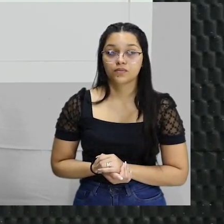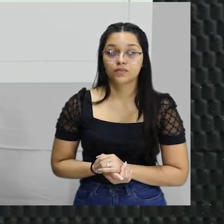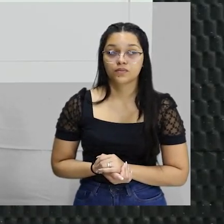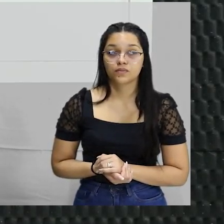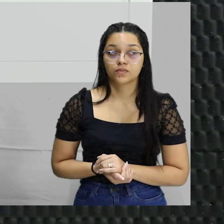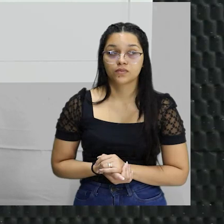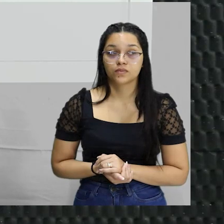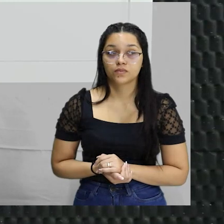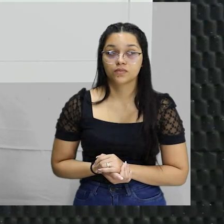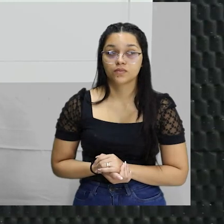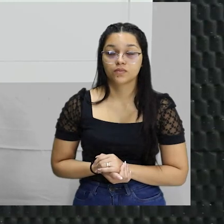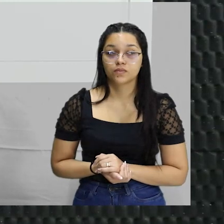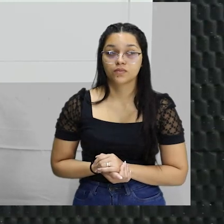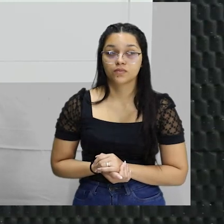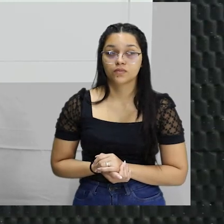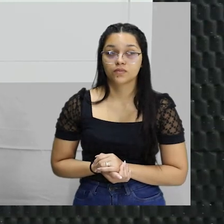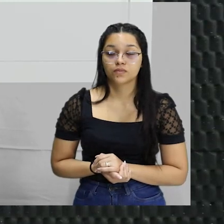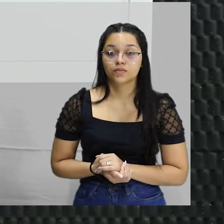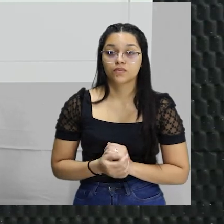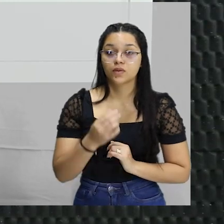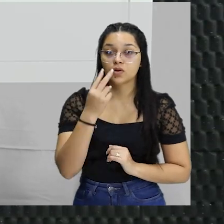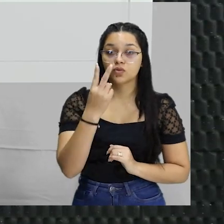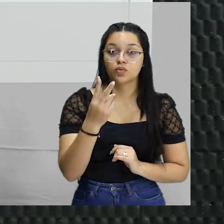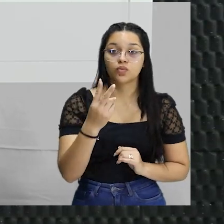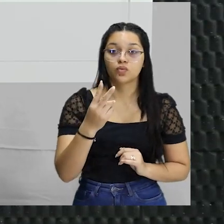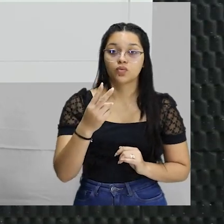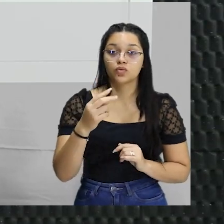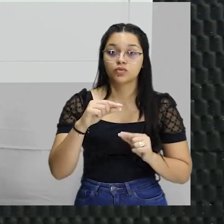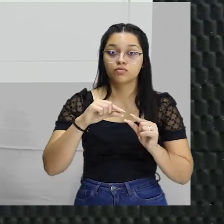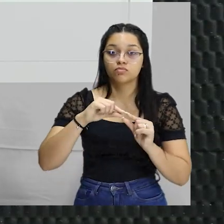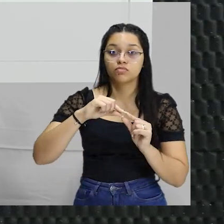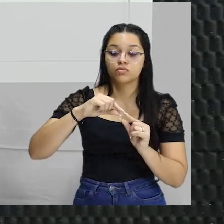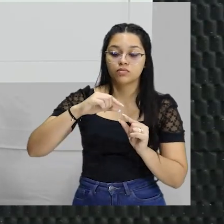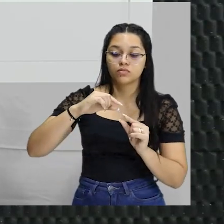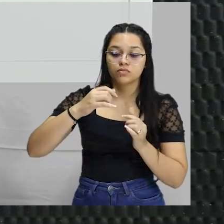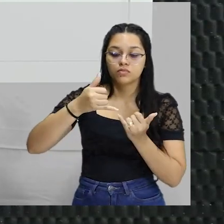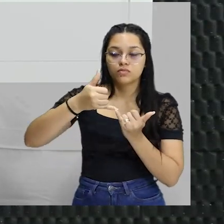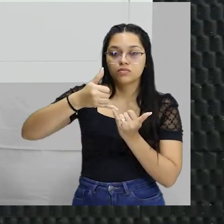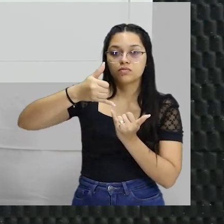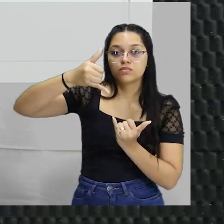Vamos supor que a gente tem aqui duas cordas, dois fios, não é?